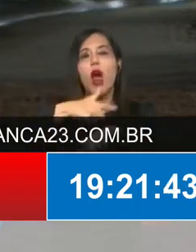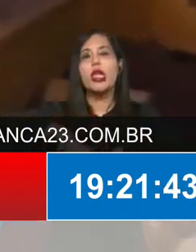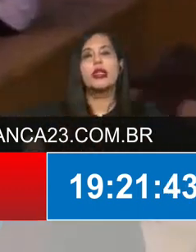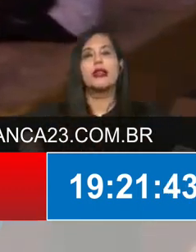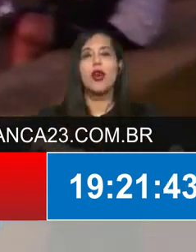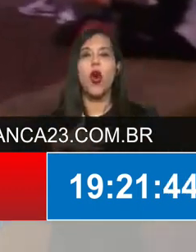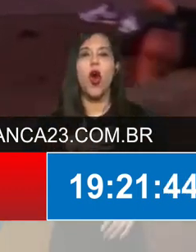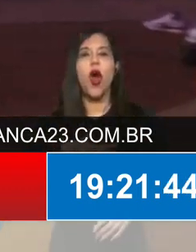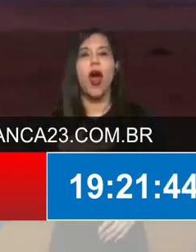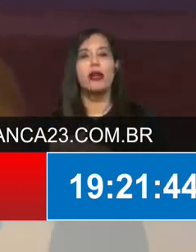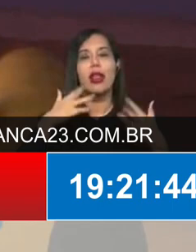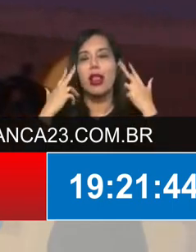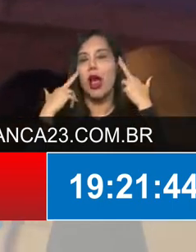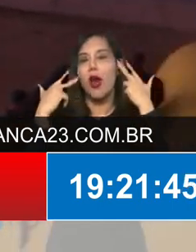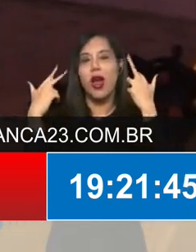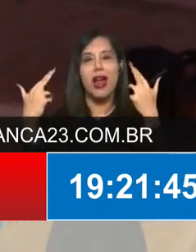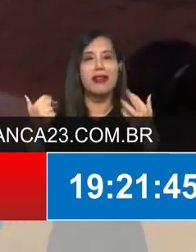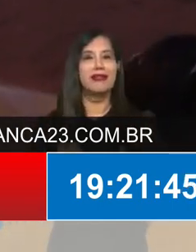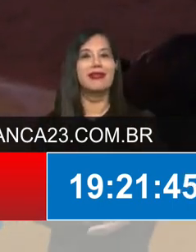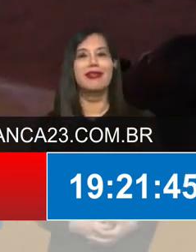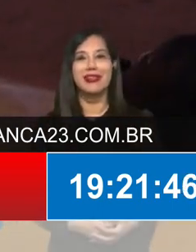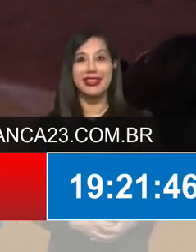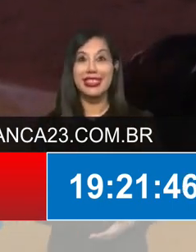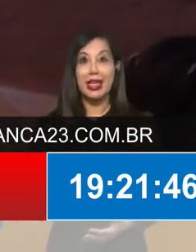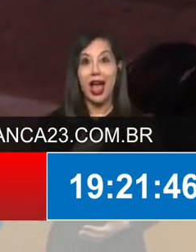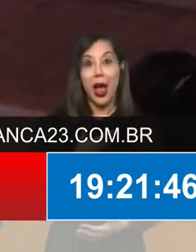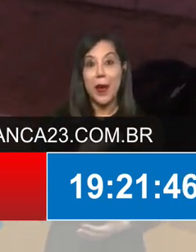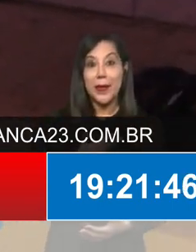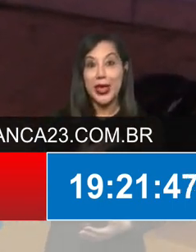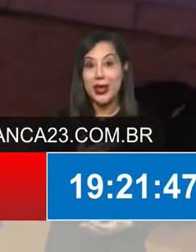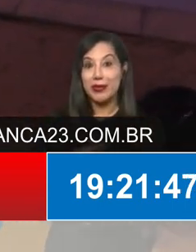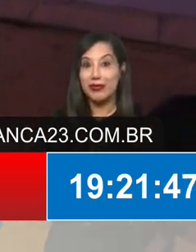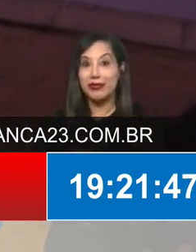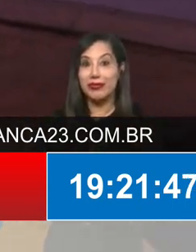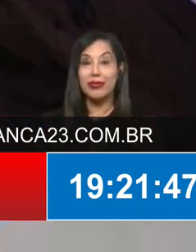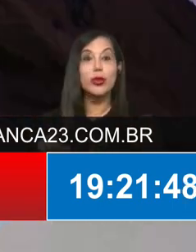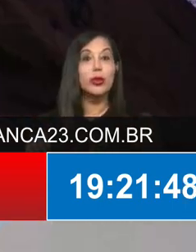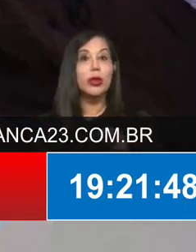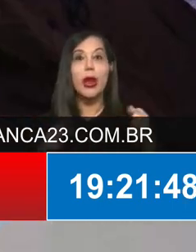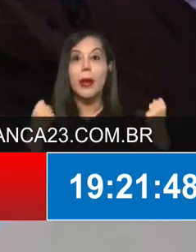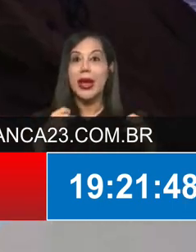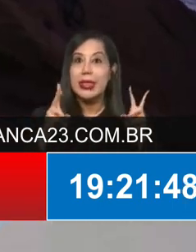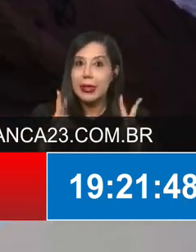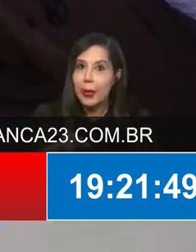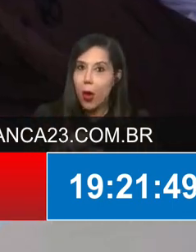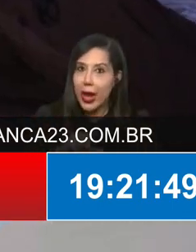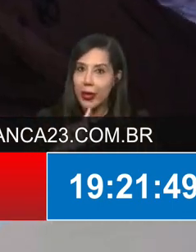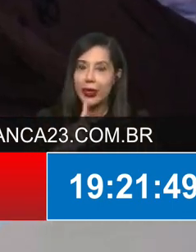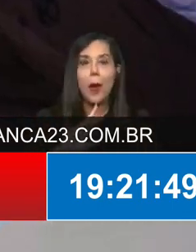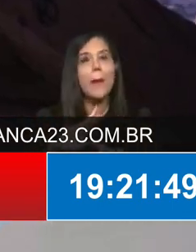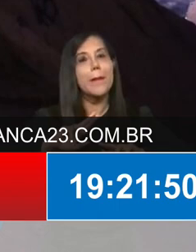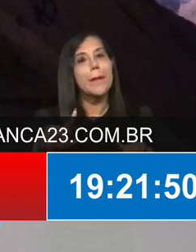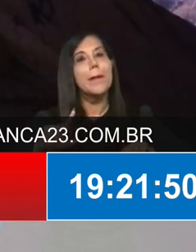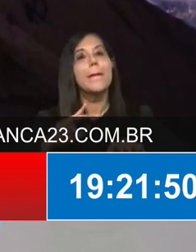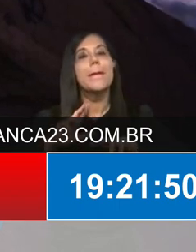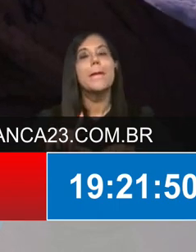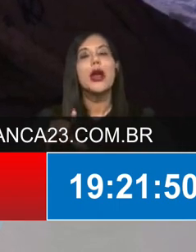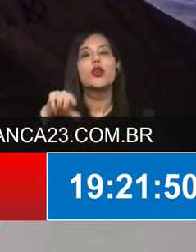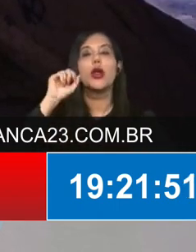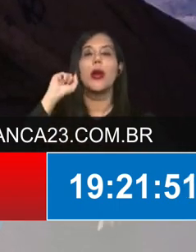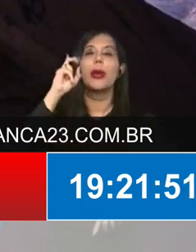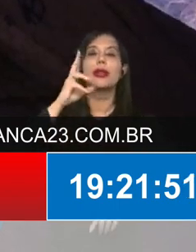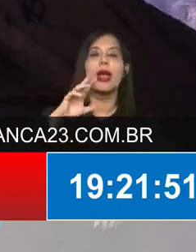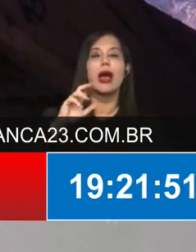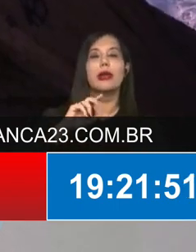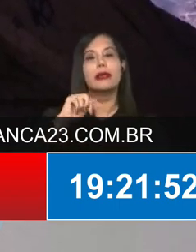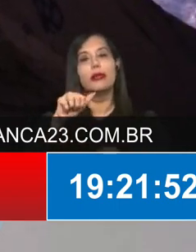tranquilo. Já os amigos Alan e Arthur não malham sempre nesse horário, mas escolheram a madrugada para variar